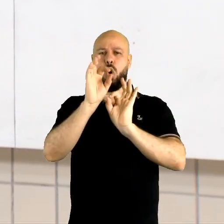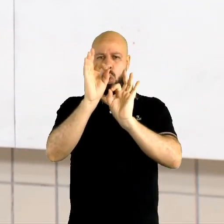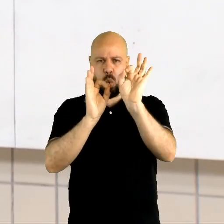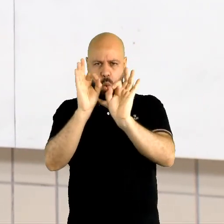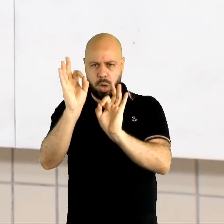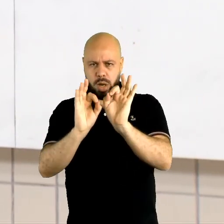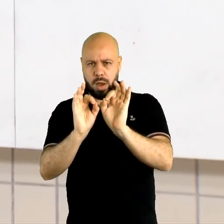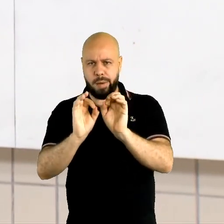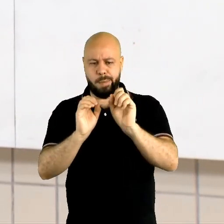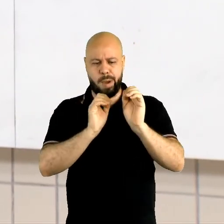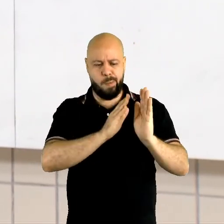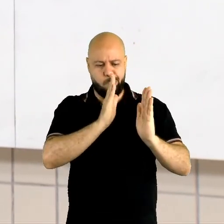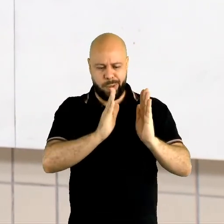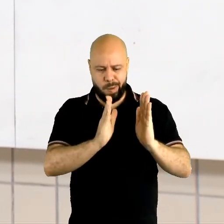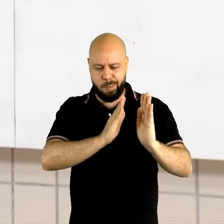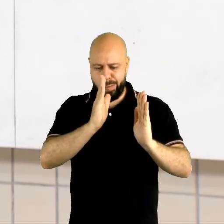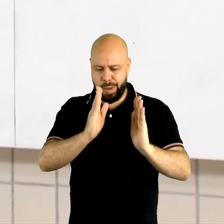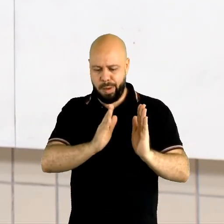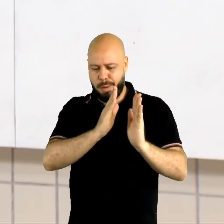Coordenar